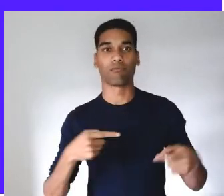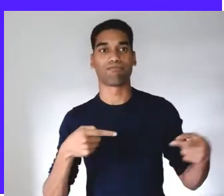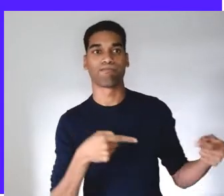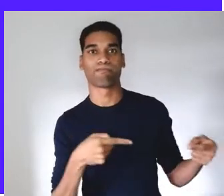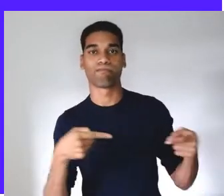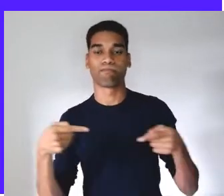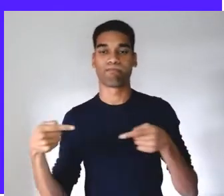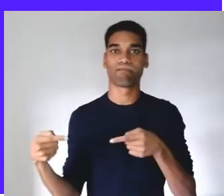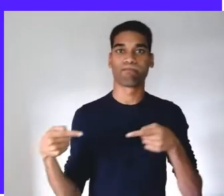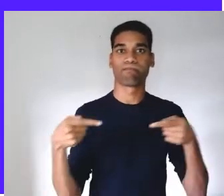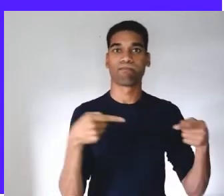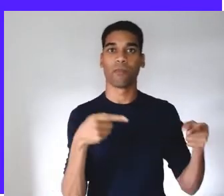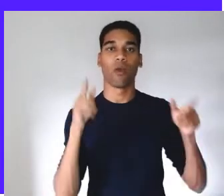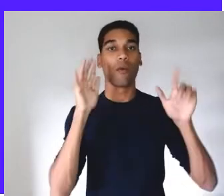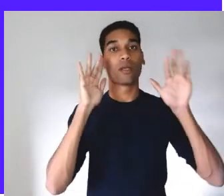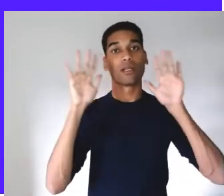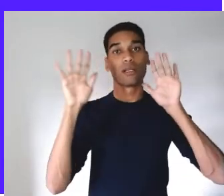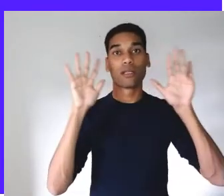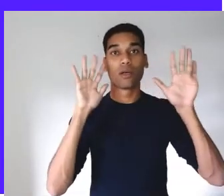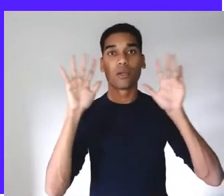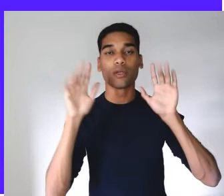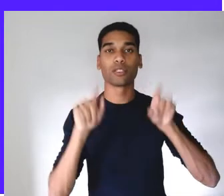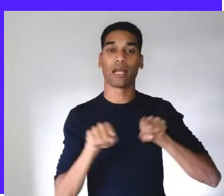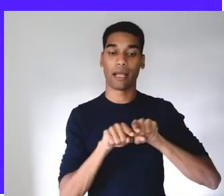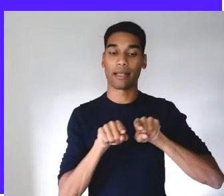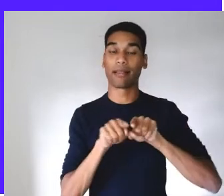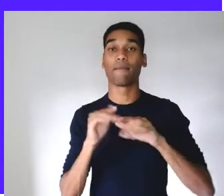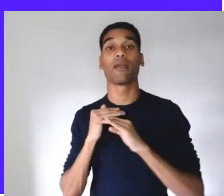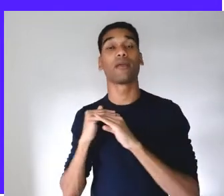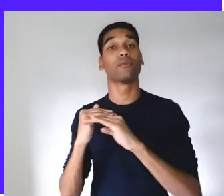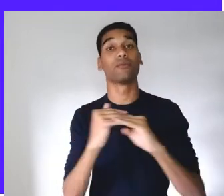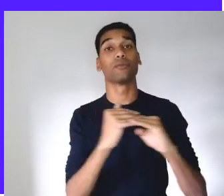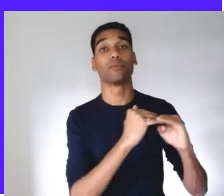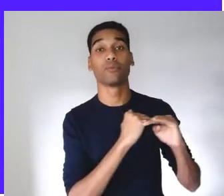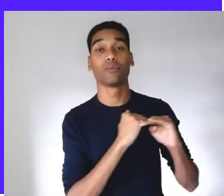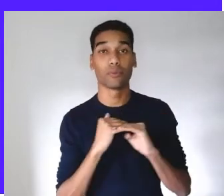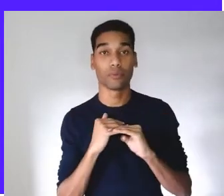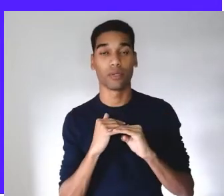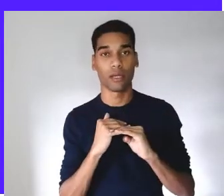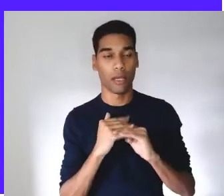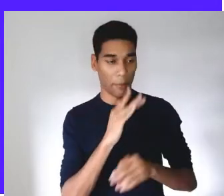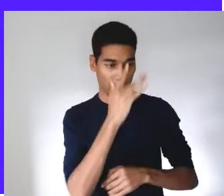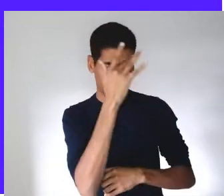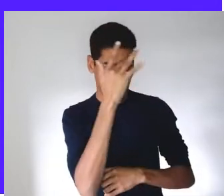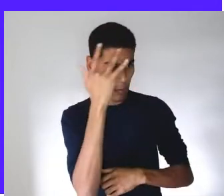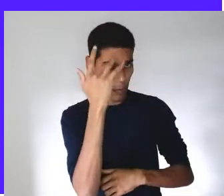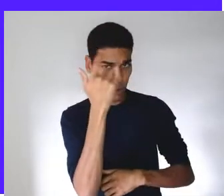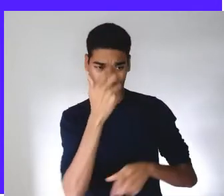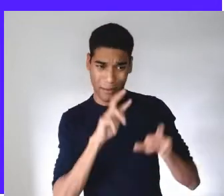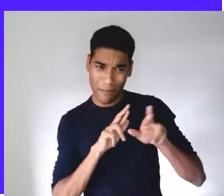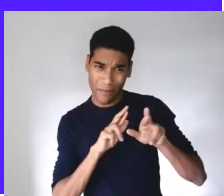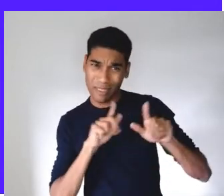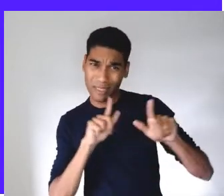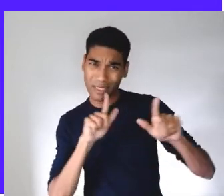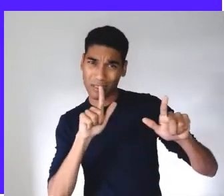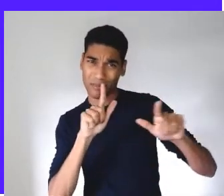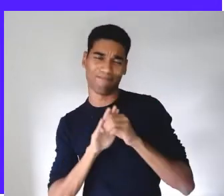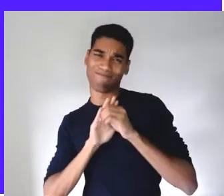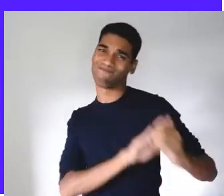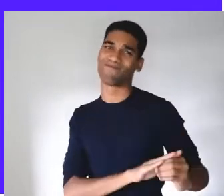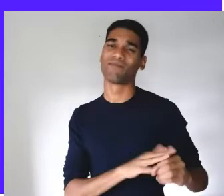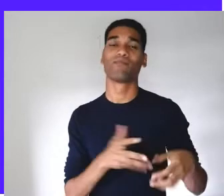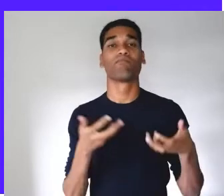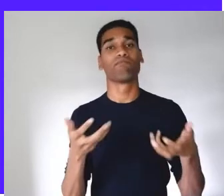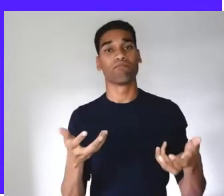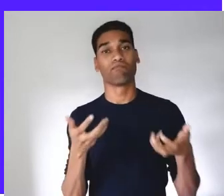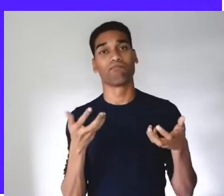e hegemônica que tenta esmagar os que pensam diferente desse status quo. E isso